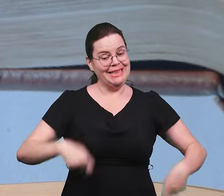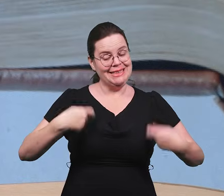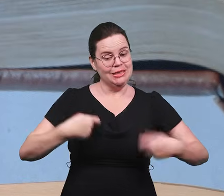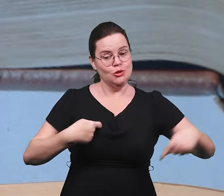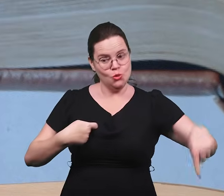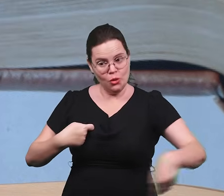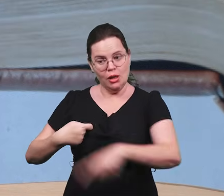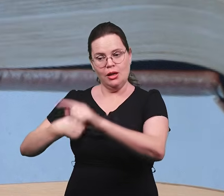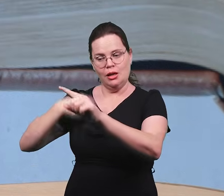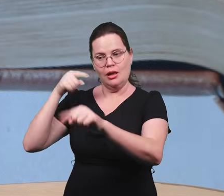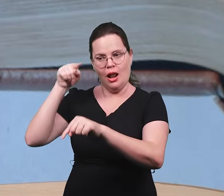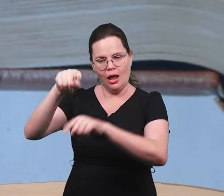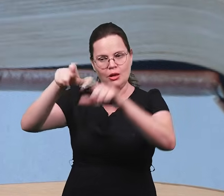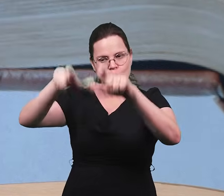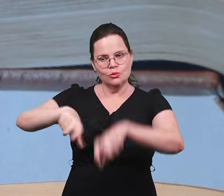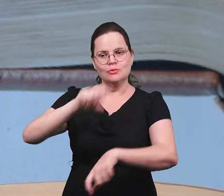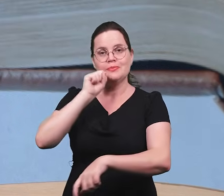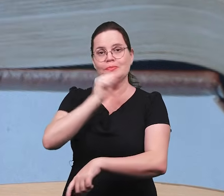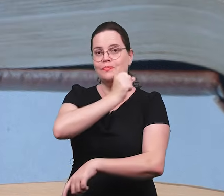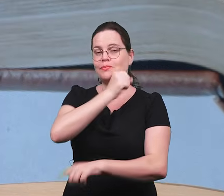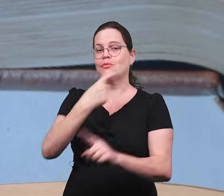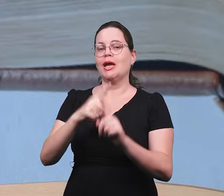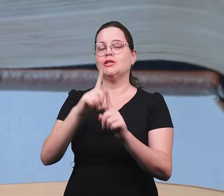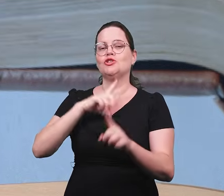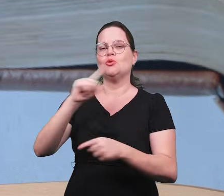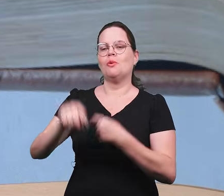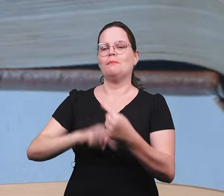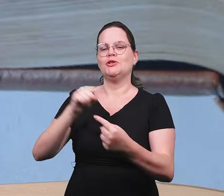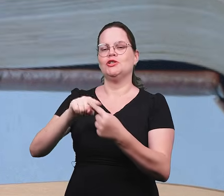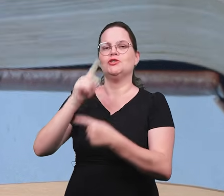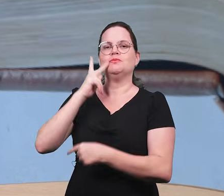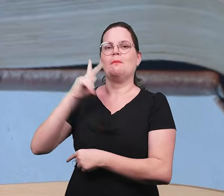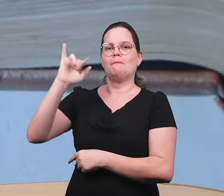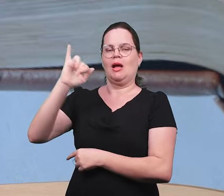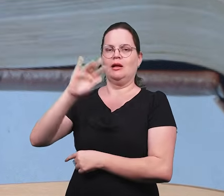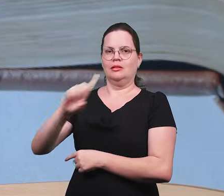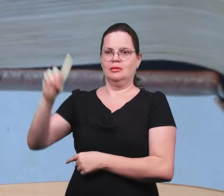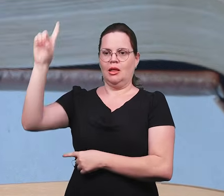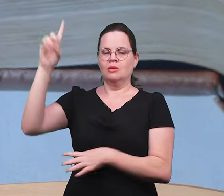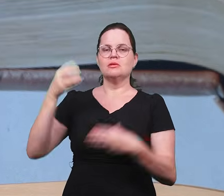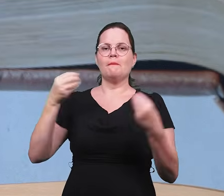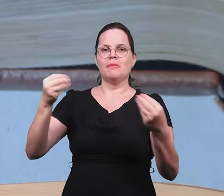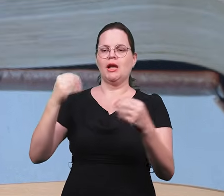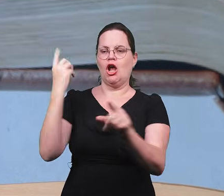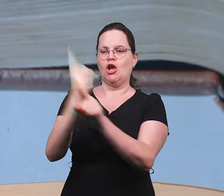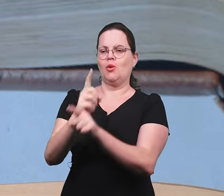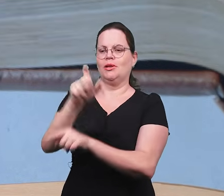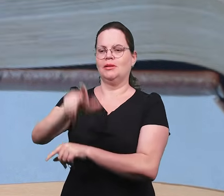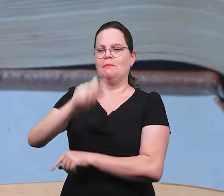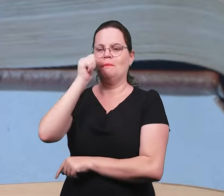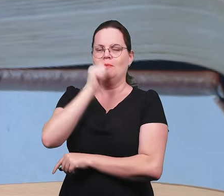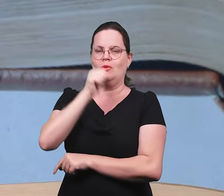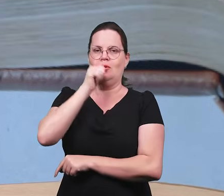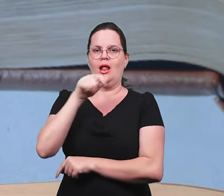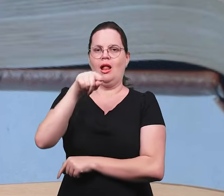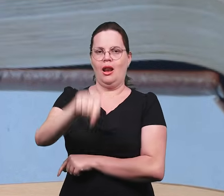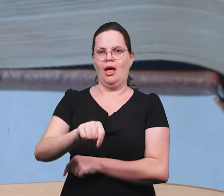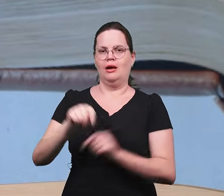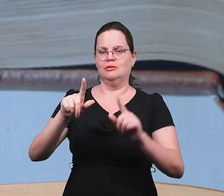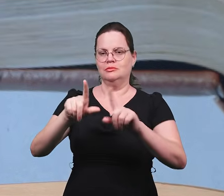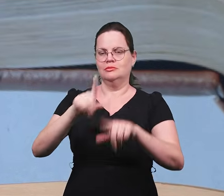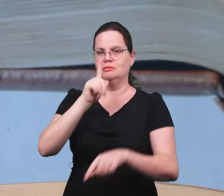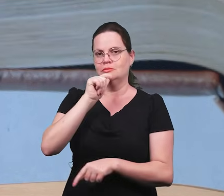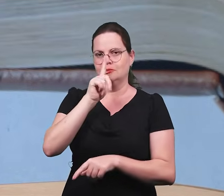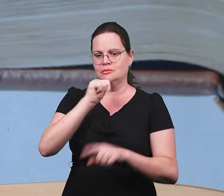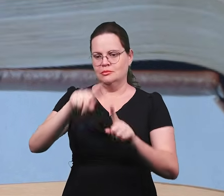Jesus tinha um encontro ali, um encontro, propósito de Deus Pai, de que ele se encontrasse com essa mulher. E ele